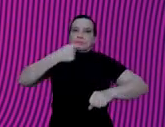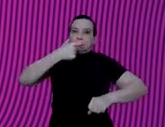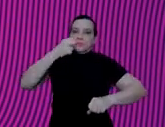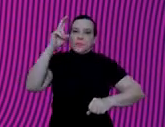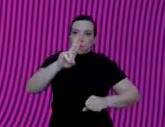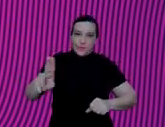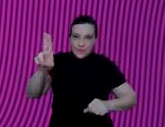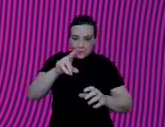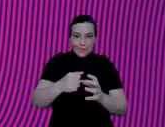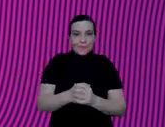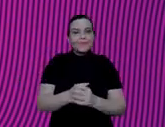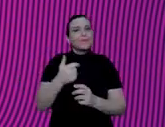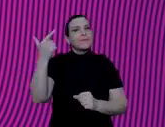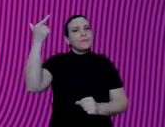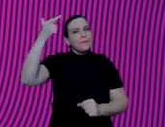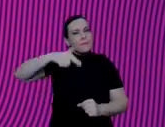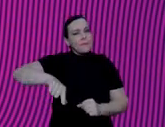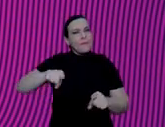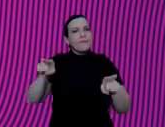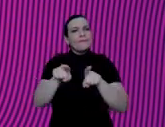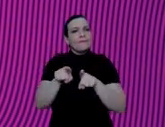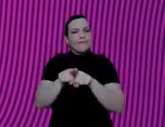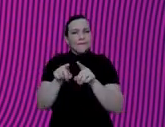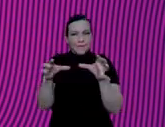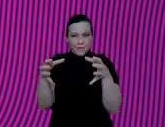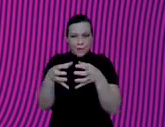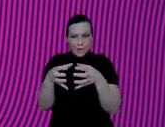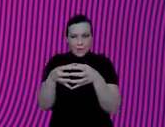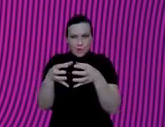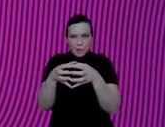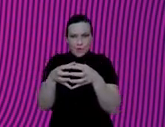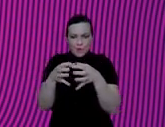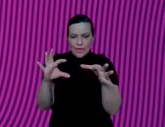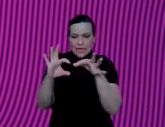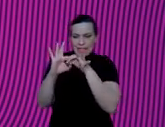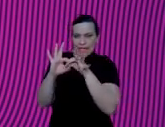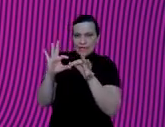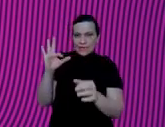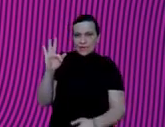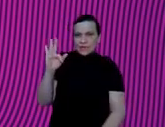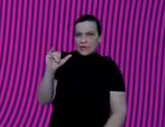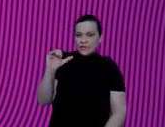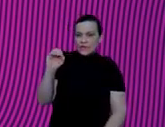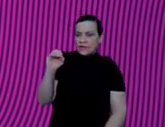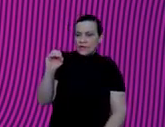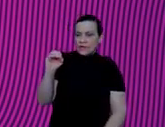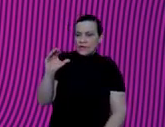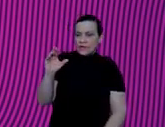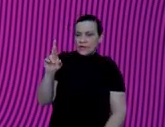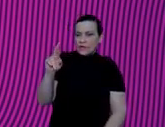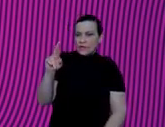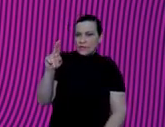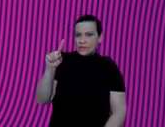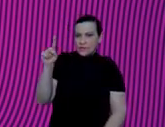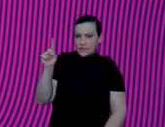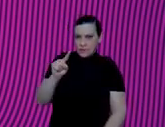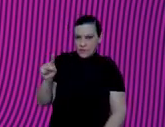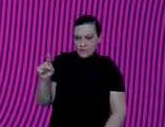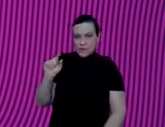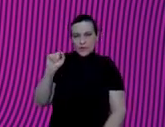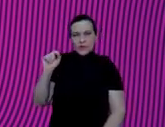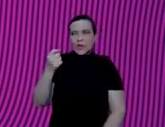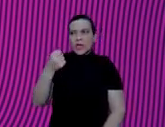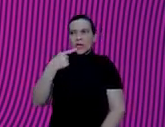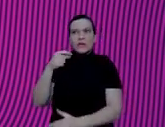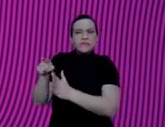temos desse mesmo grupo ligado à Fiocruz foi feito pesquisando as prescrições de opioides no Brasil. E aí